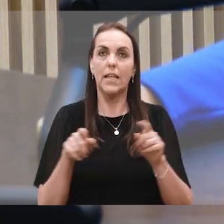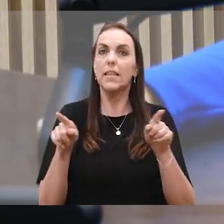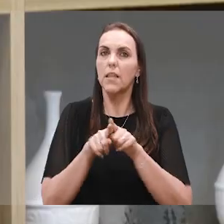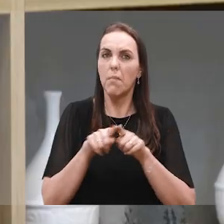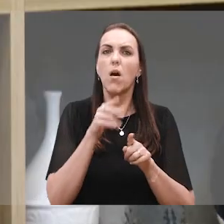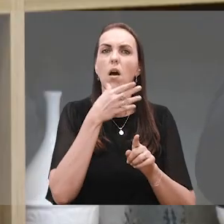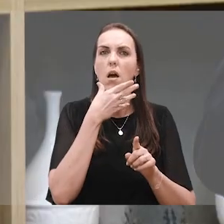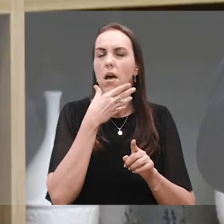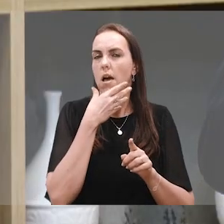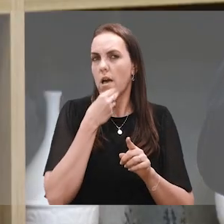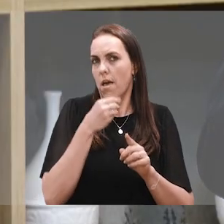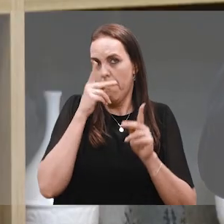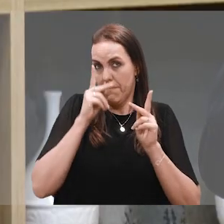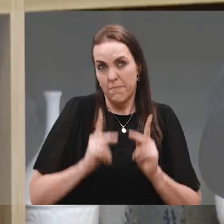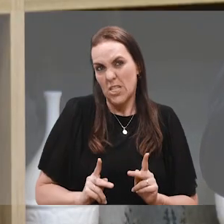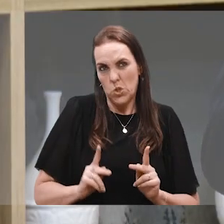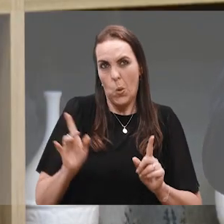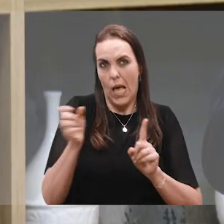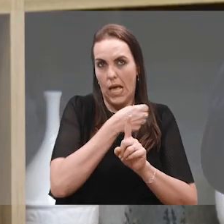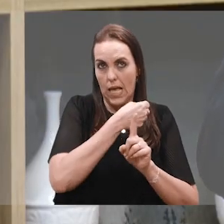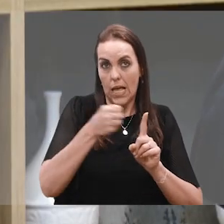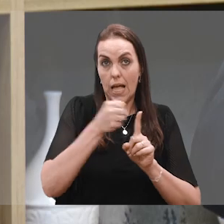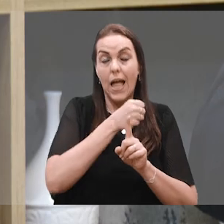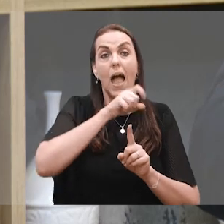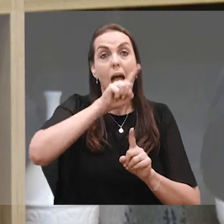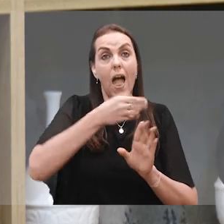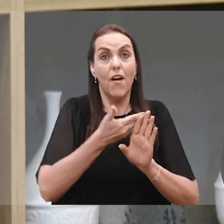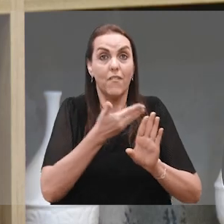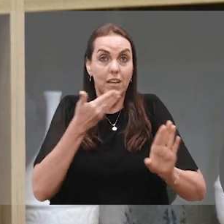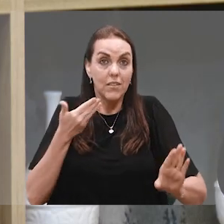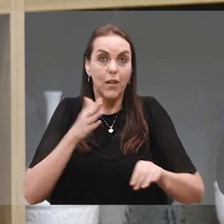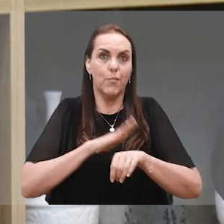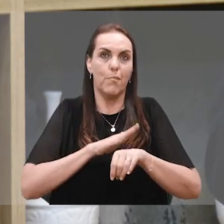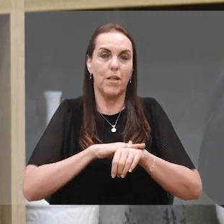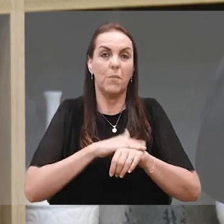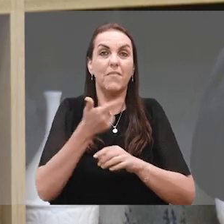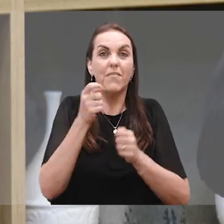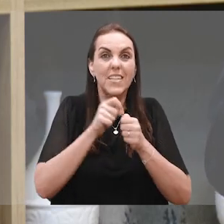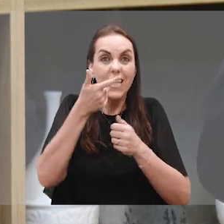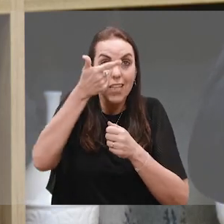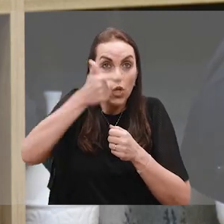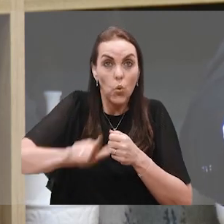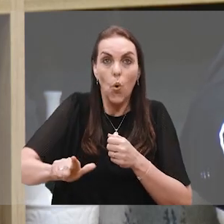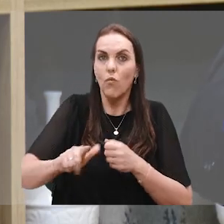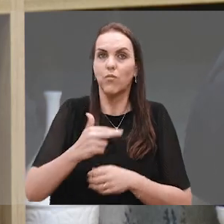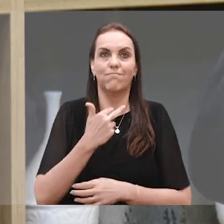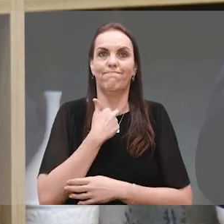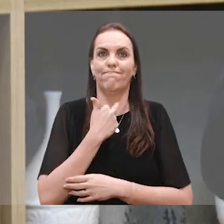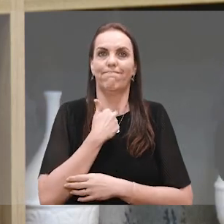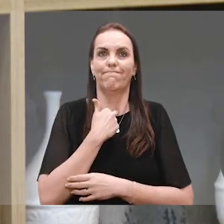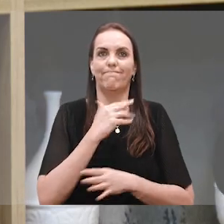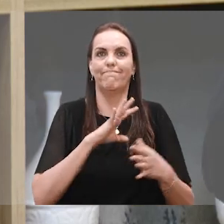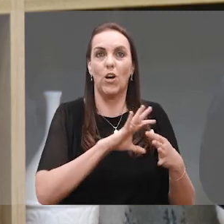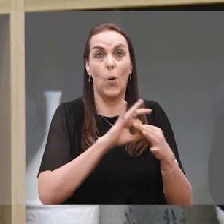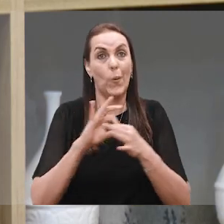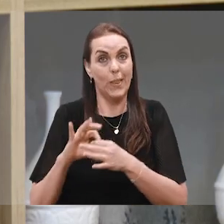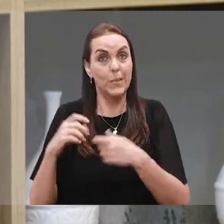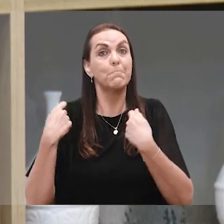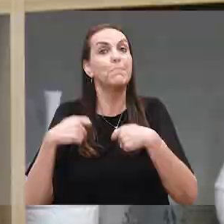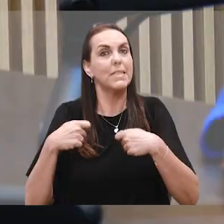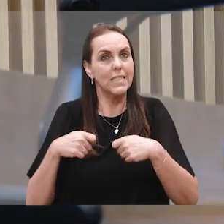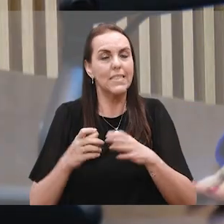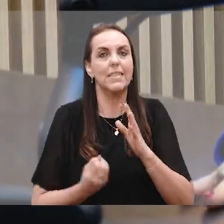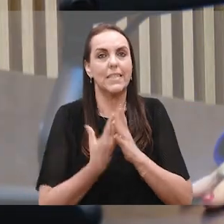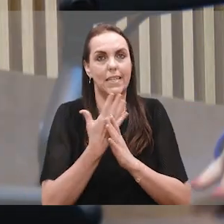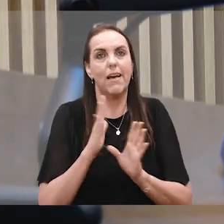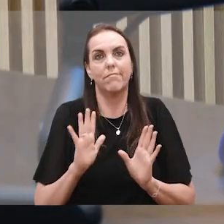é afastado naquela circunstância, mas ele também não pode reincidir. Então tem que criar um contexto para que ele não reincida.